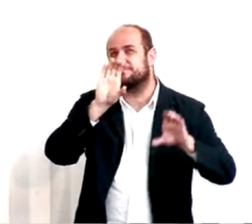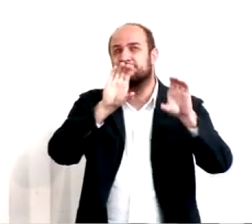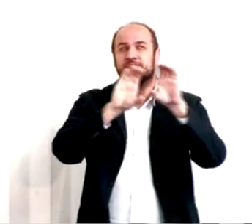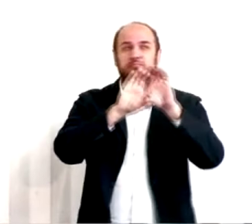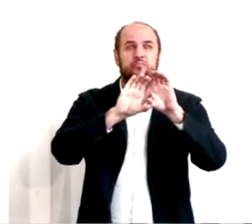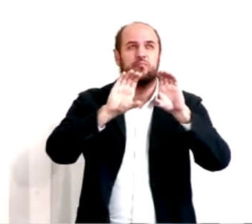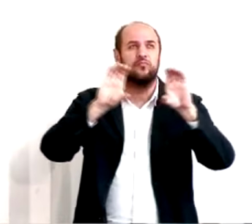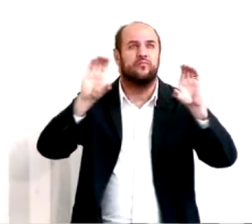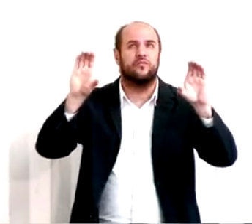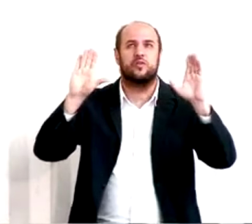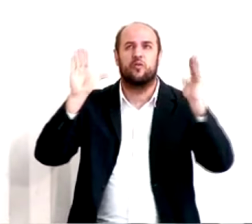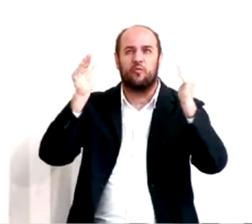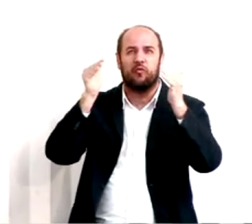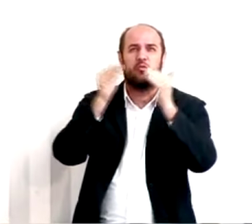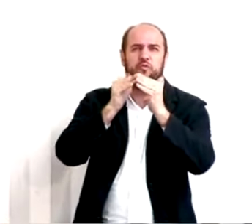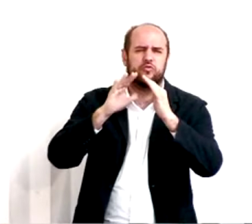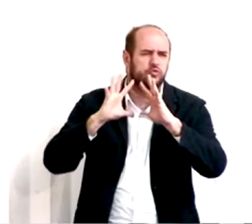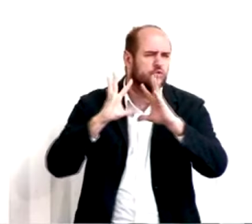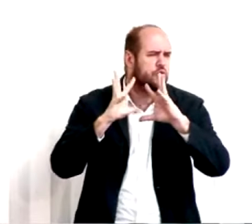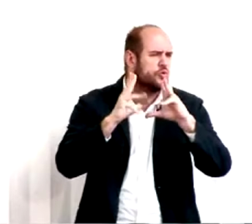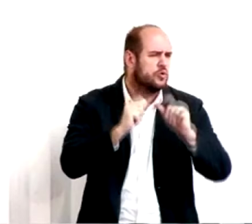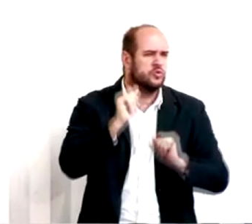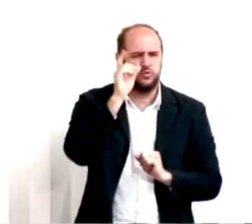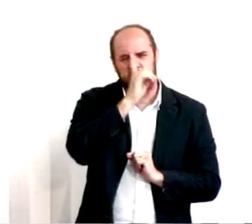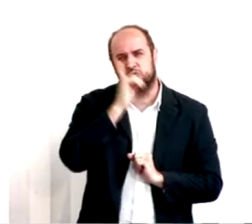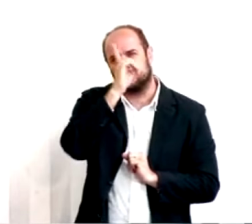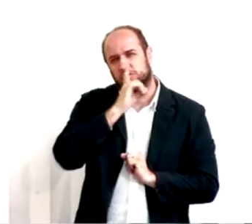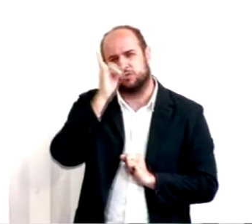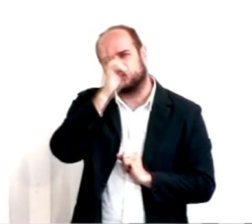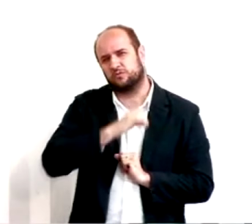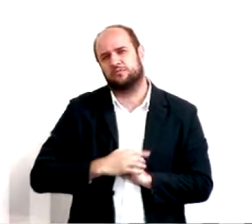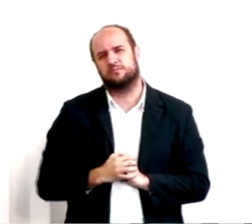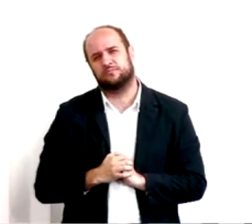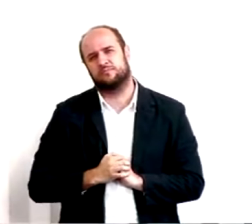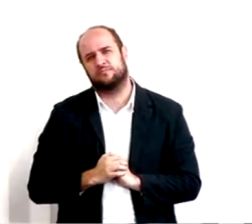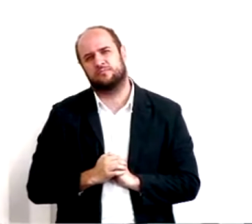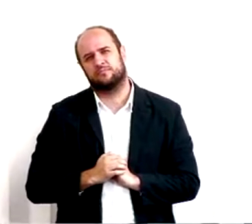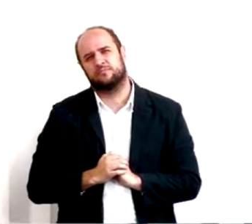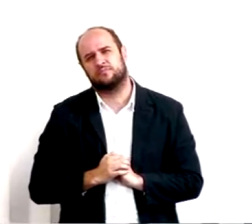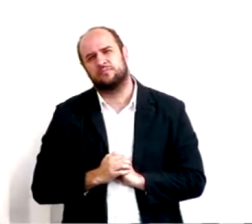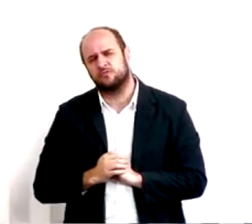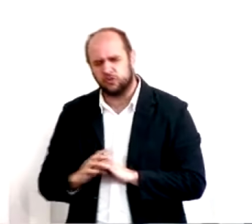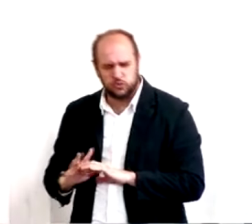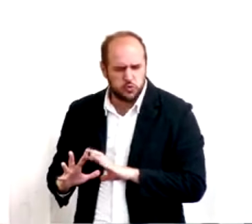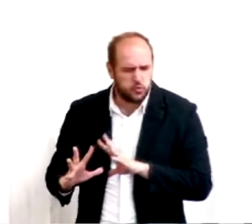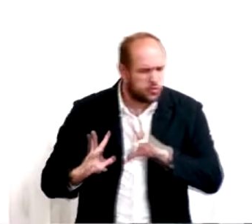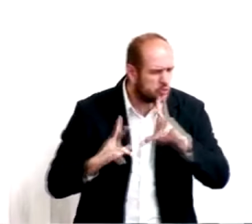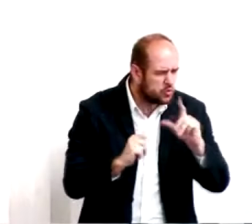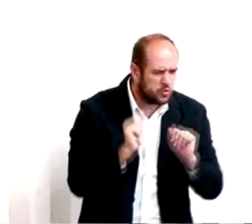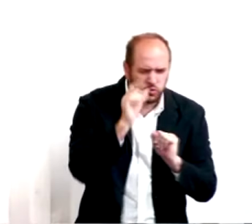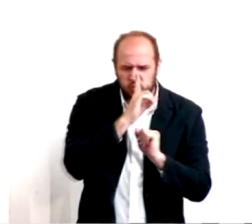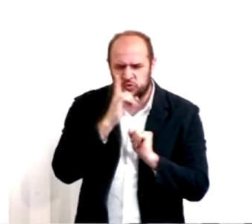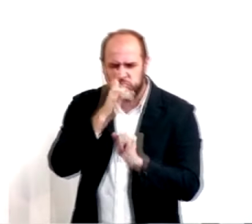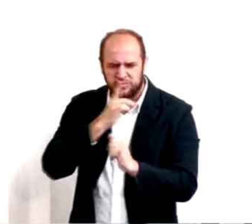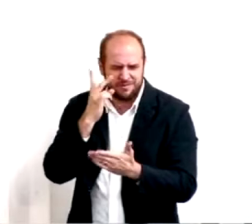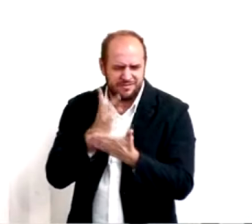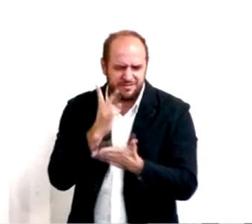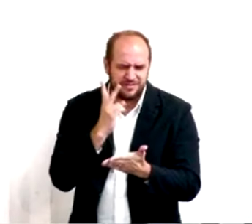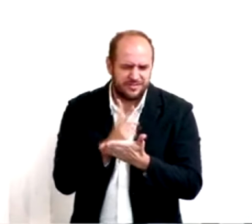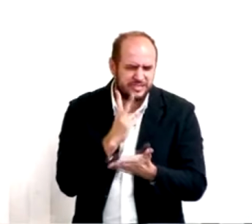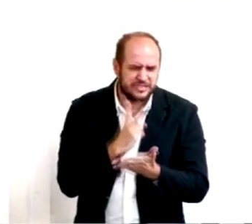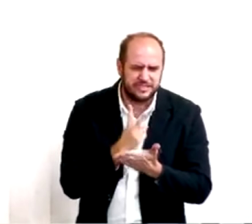céu é a conclusão de todos os domingos que você adorou ao senhor todos os domingos todas